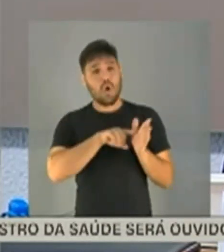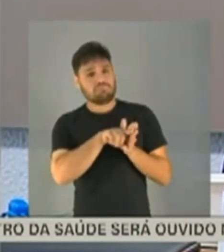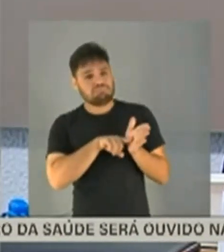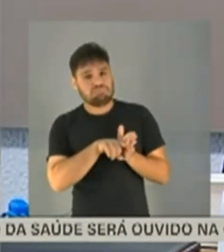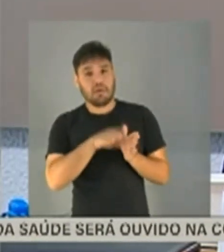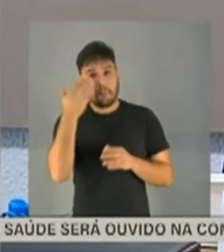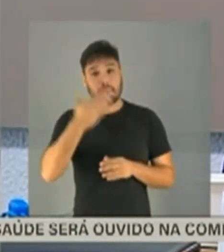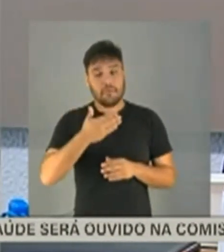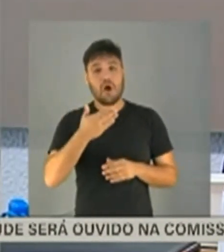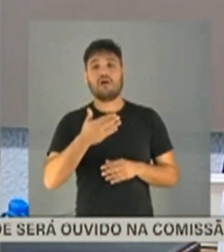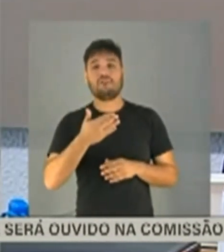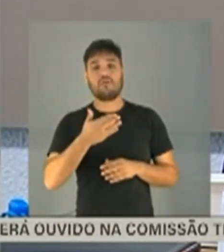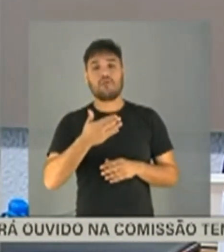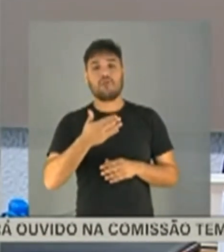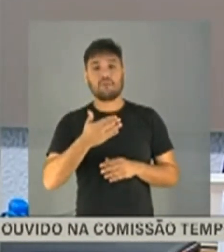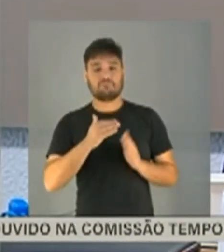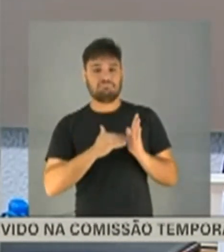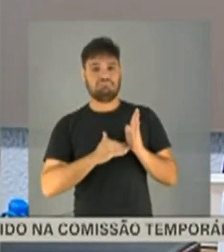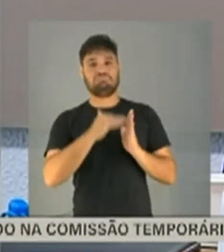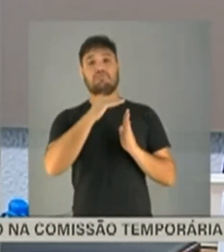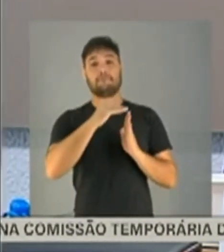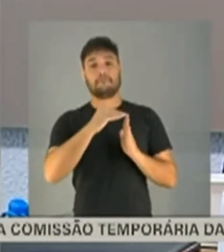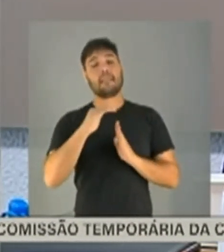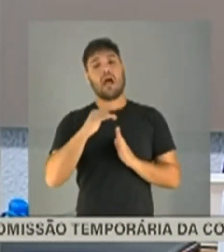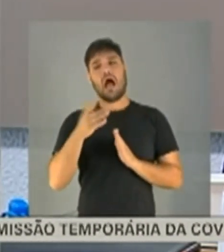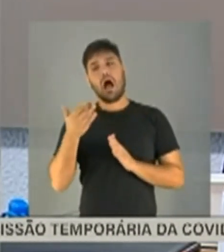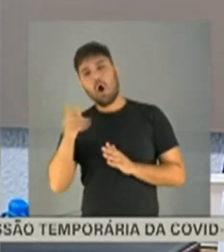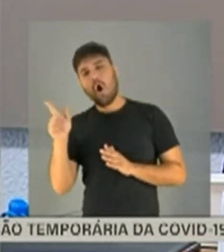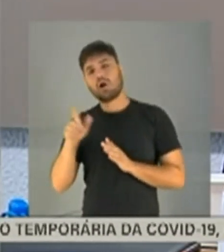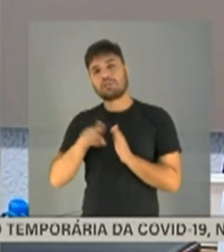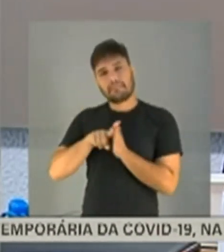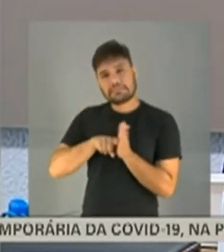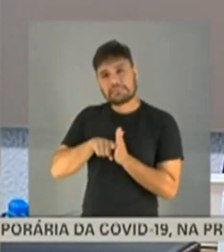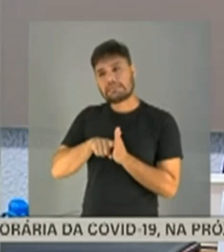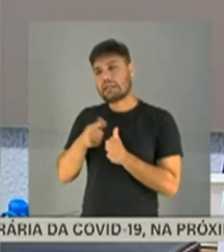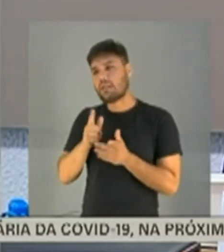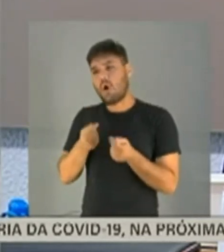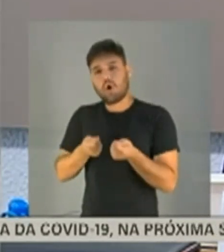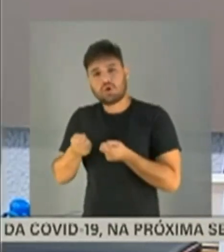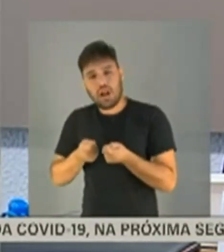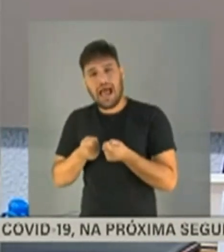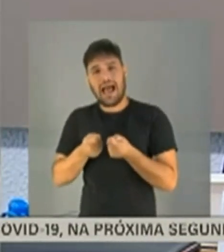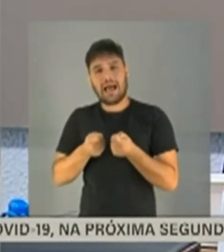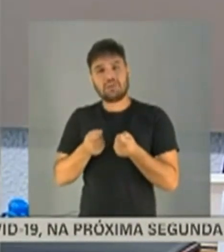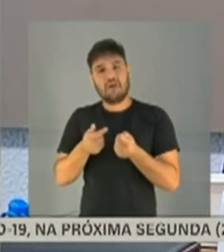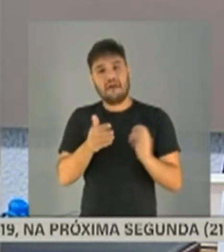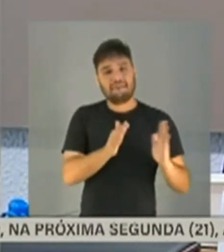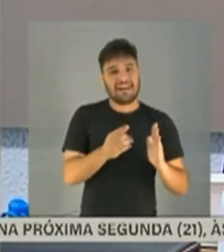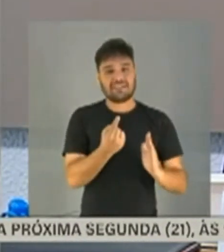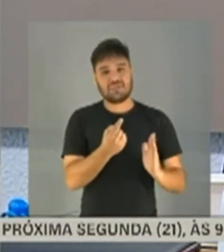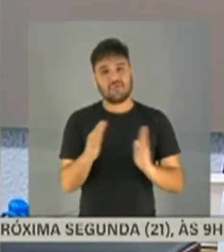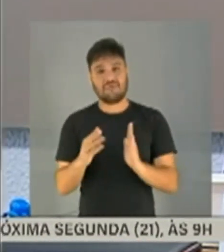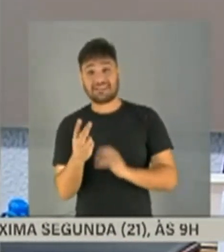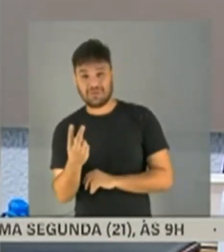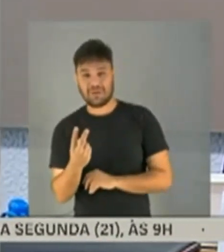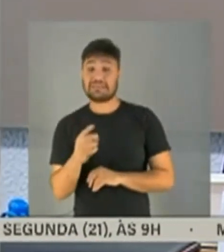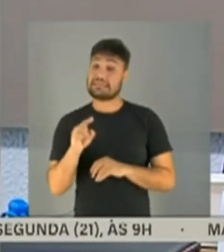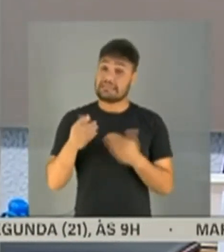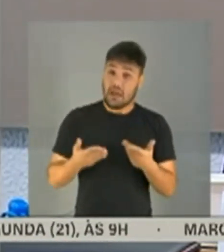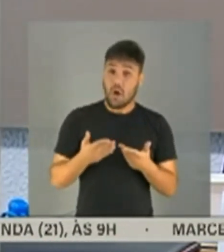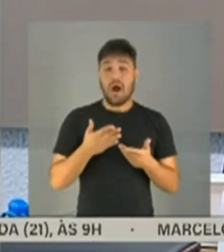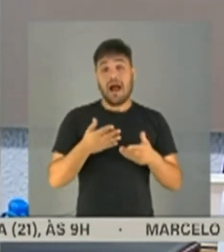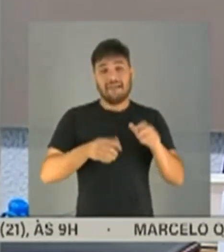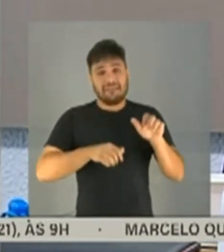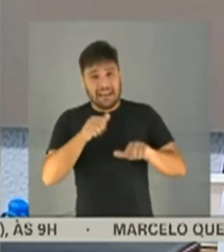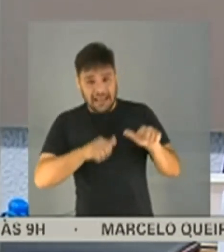randomizado, padrão ouro. A maioria era estudo não controlado, pequeno estudo de fase 1, fase 2. Então, a questão de um peso, duas